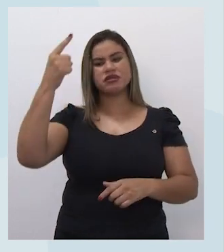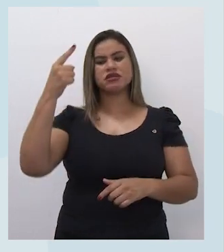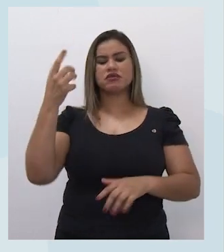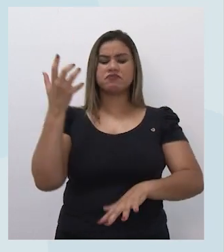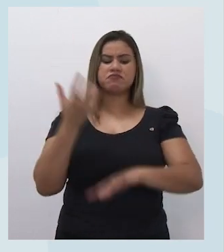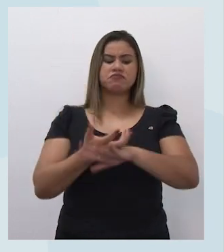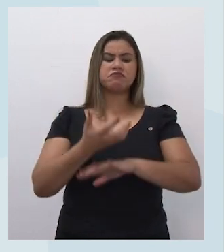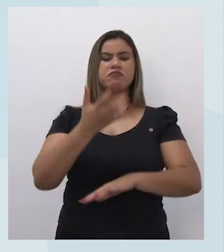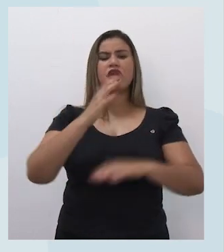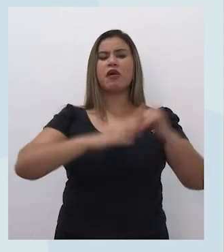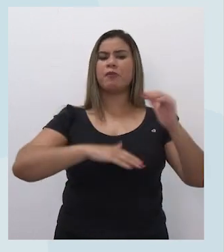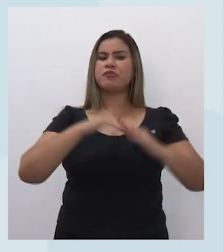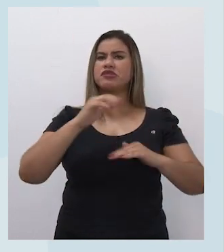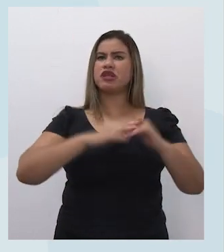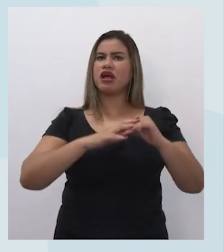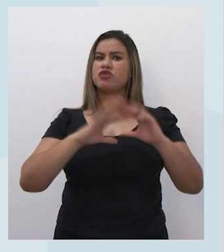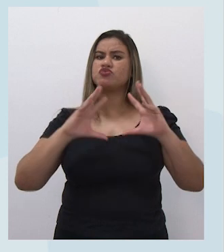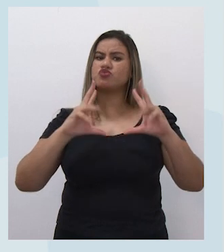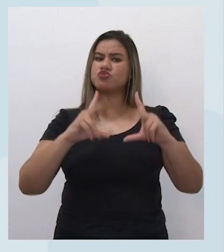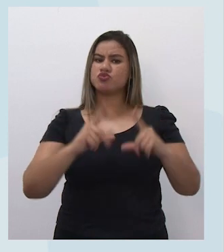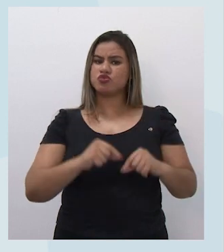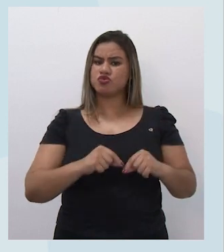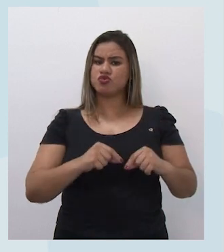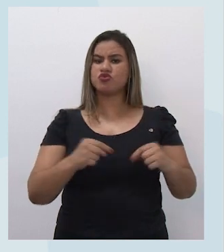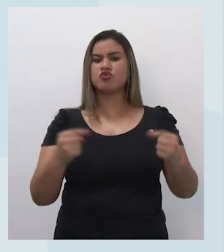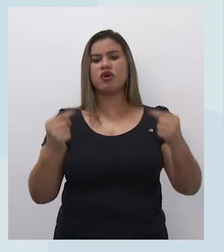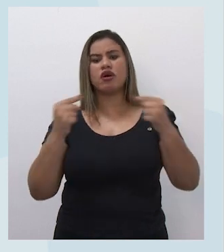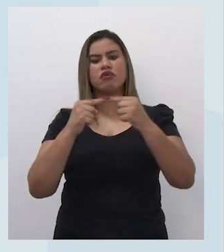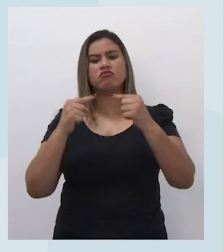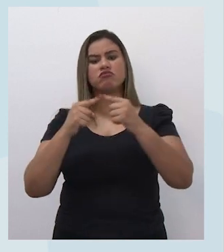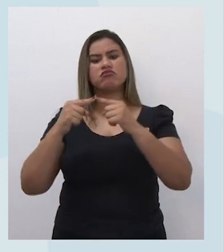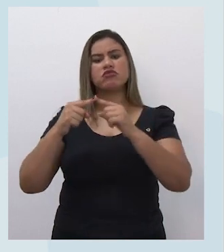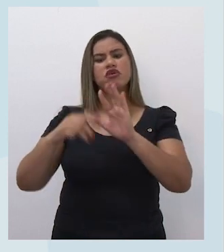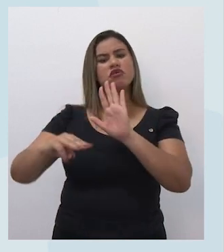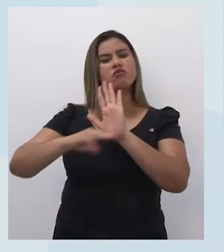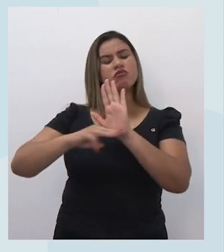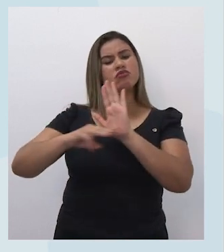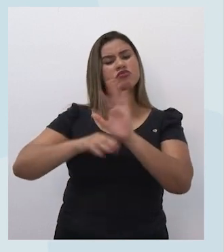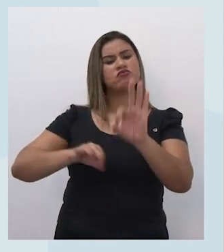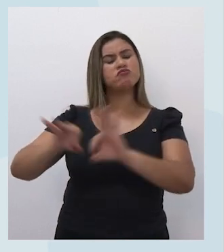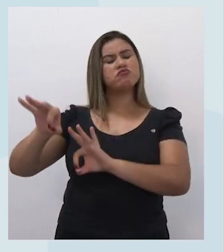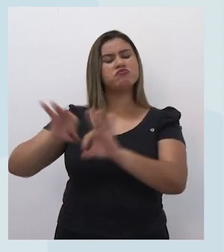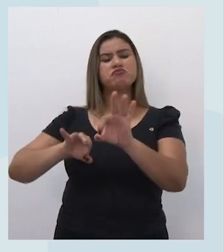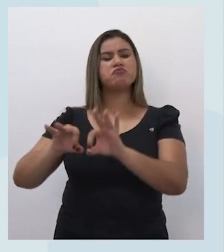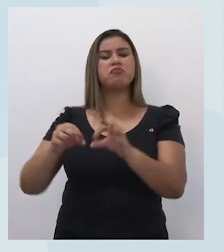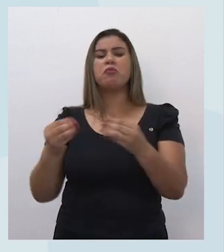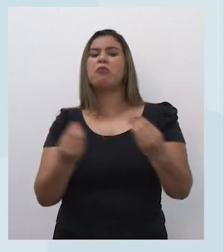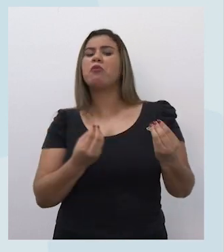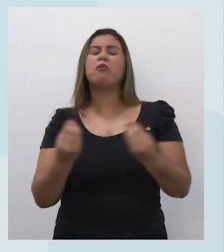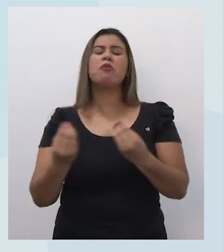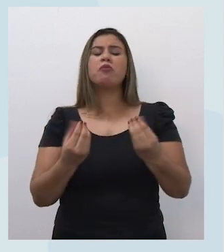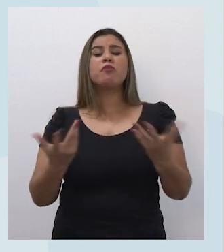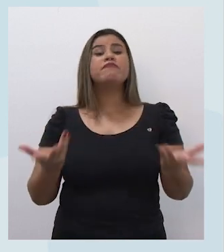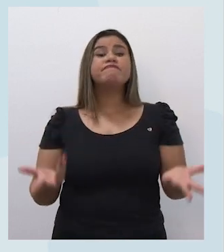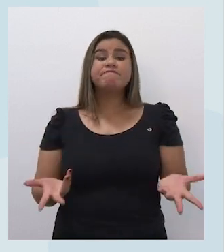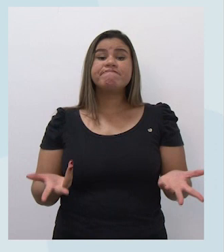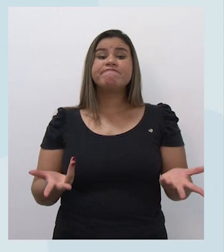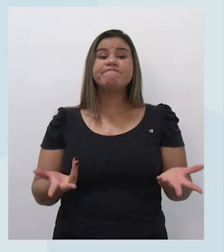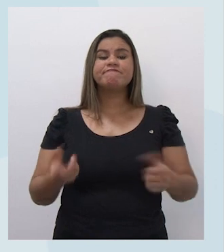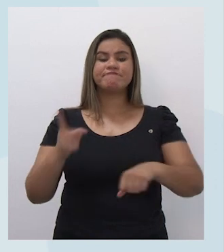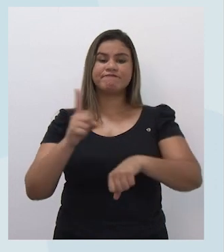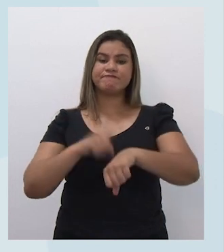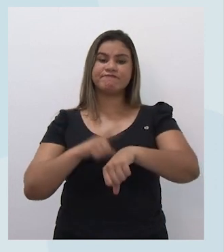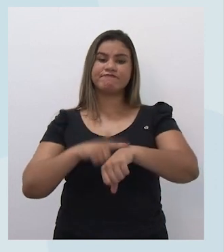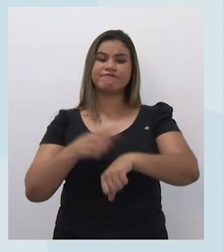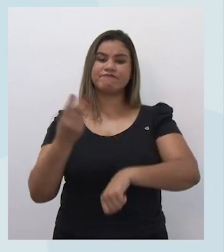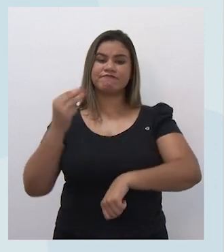as habilidades de todos os componentes da área de linguagens, utilizando a metodologia de projetos? Nós vamos deixar,